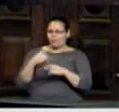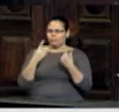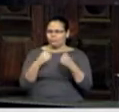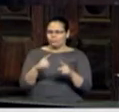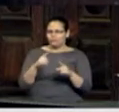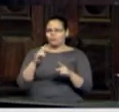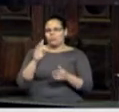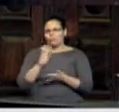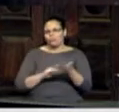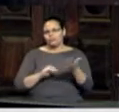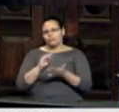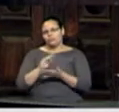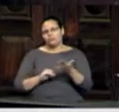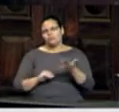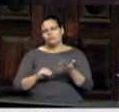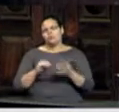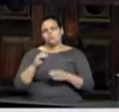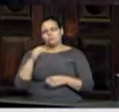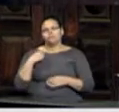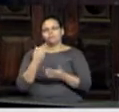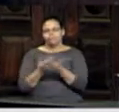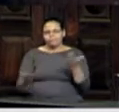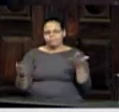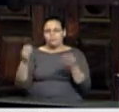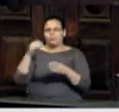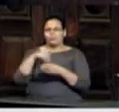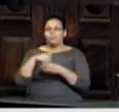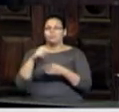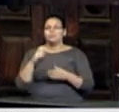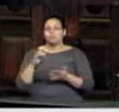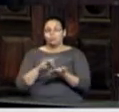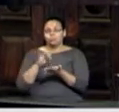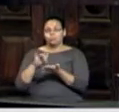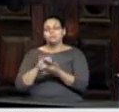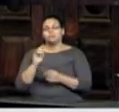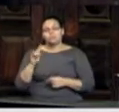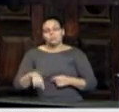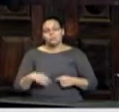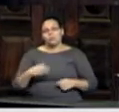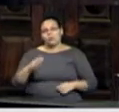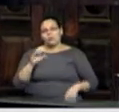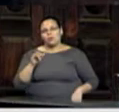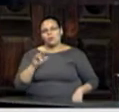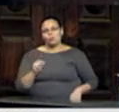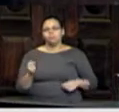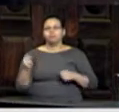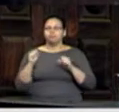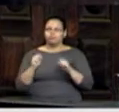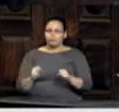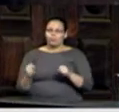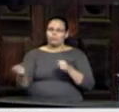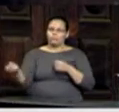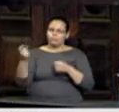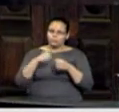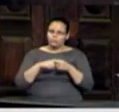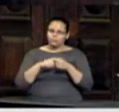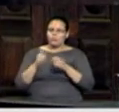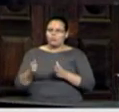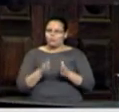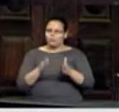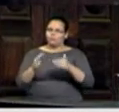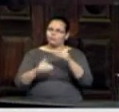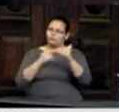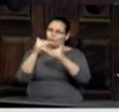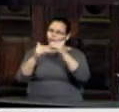modelo derrotado nas urnas que nos unamos para que Campos possa retornar ao caminho do